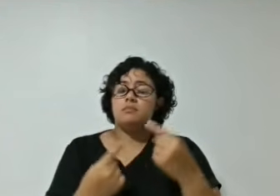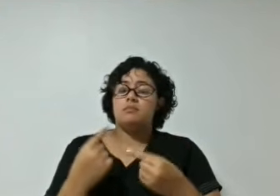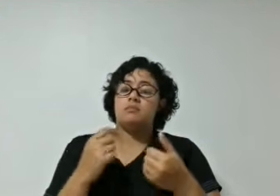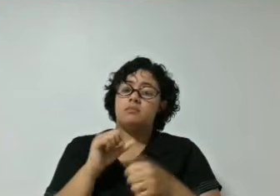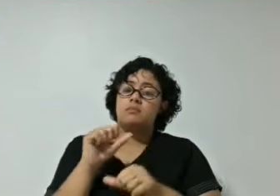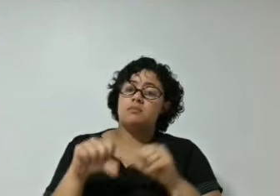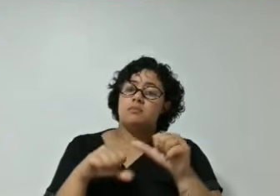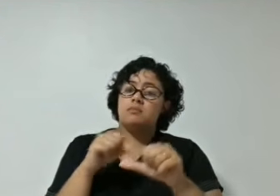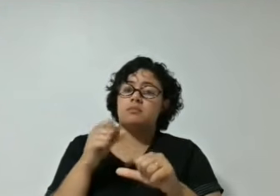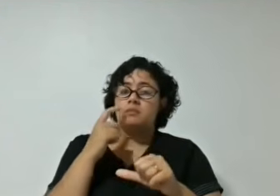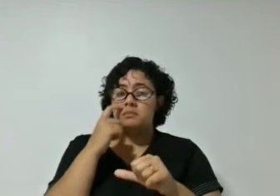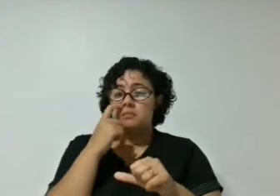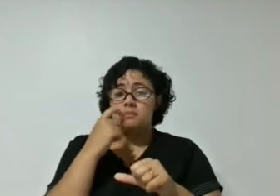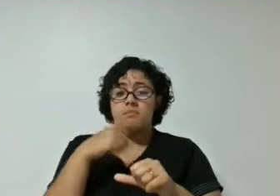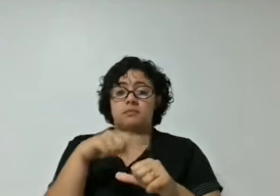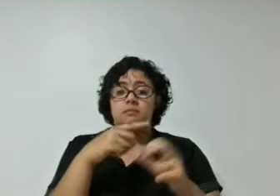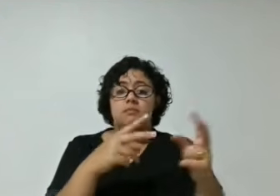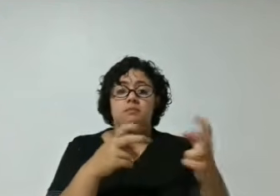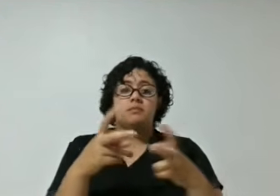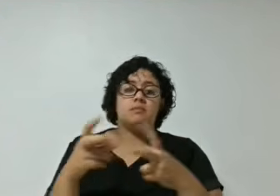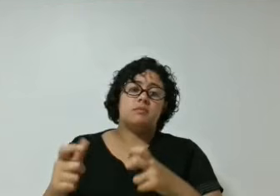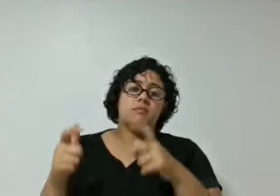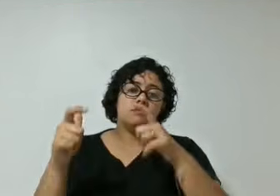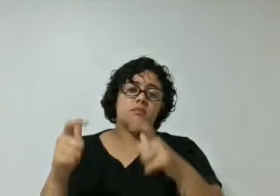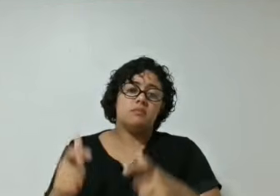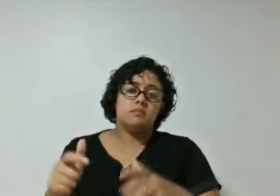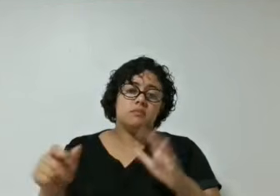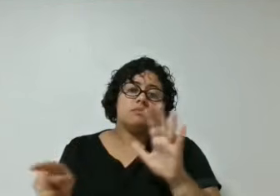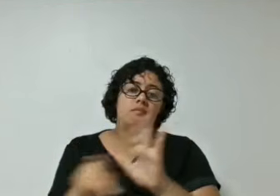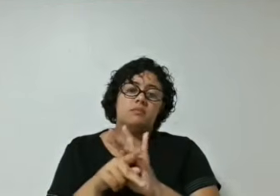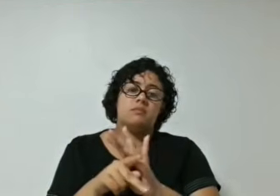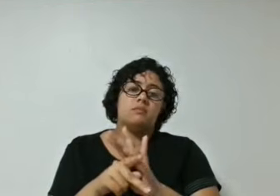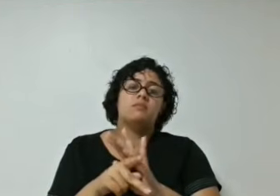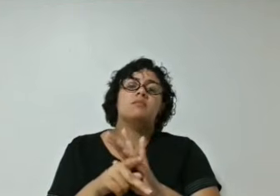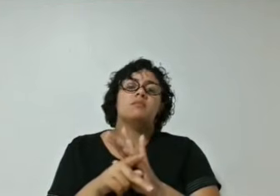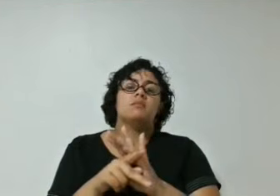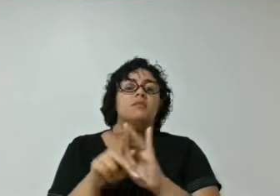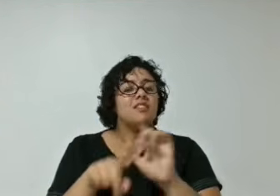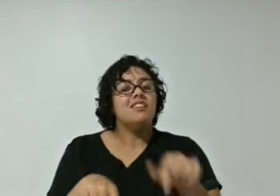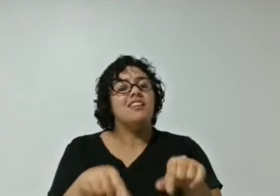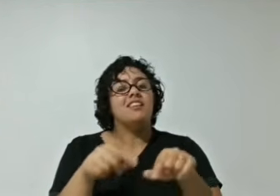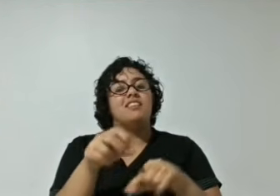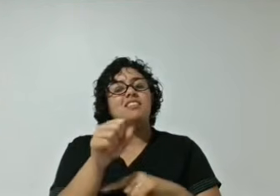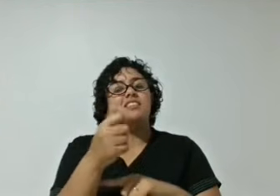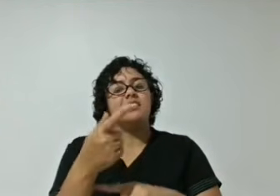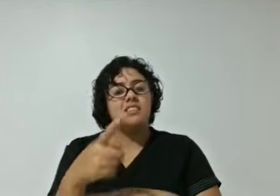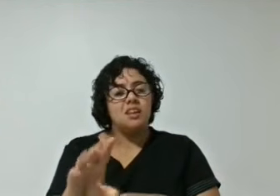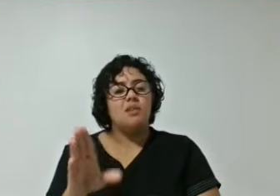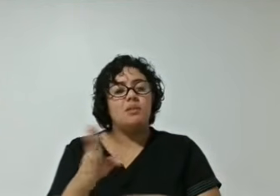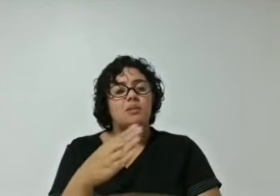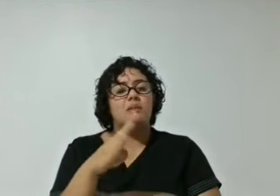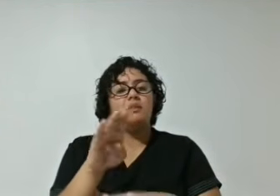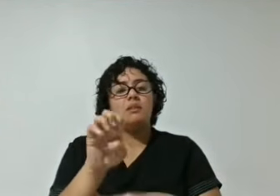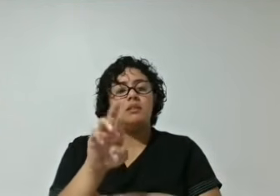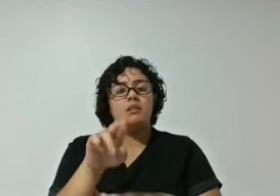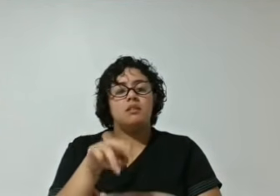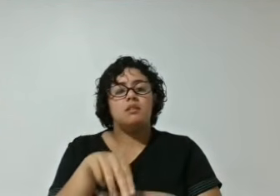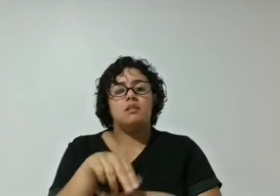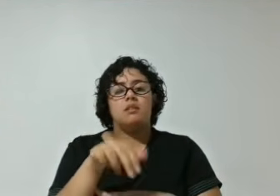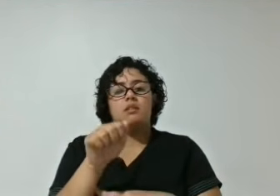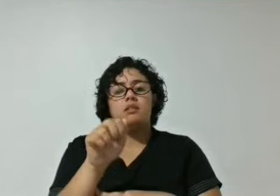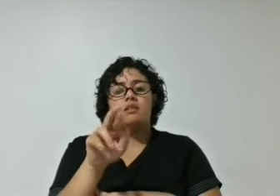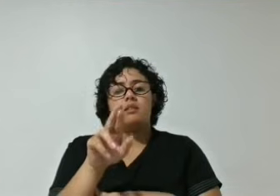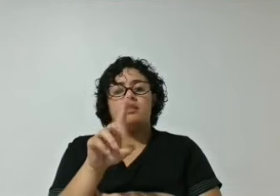isso a gente percebe no espaço, né, como esse que é o São Bernardo. Né? E, Érica, qual